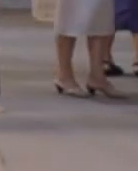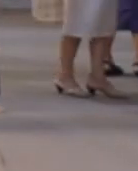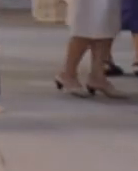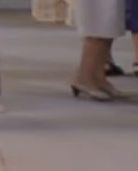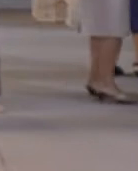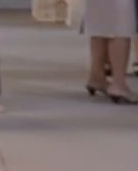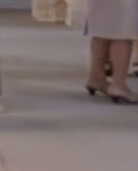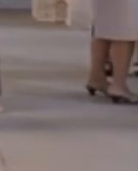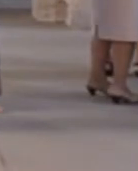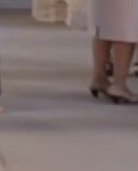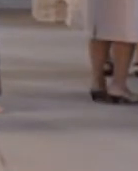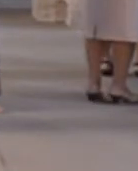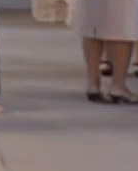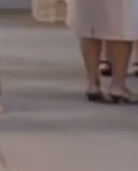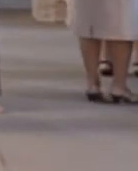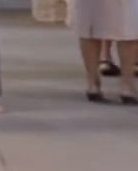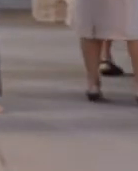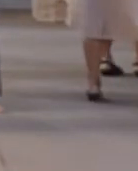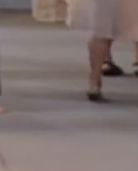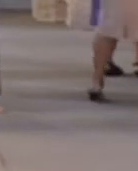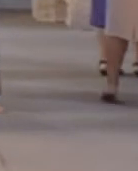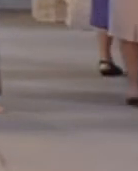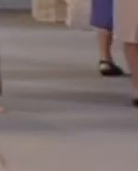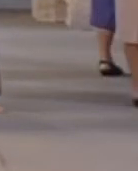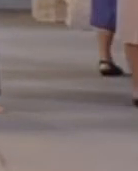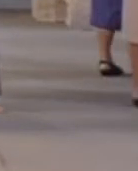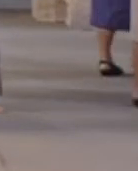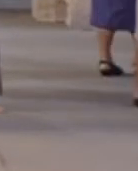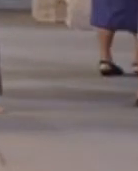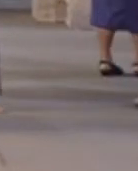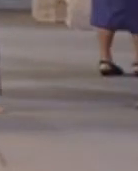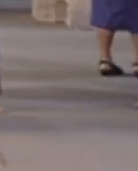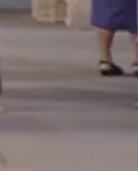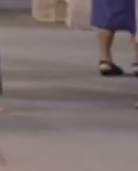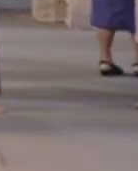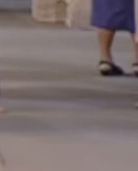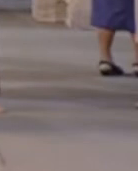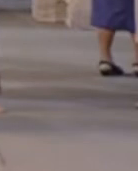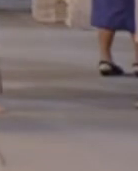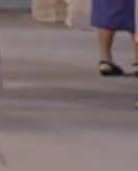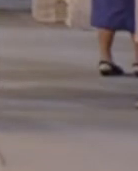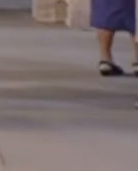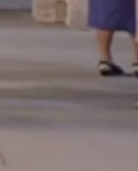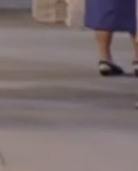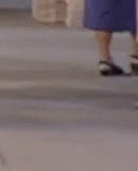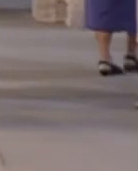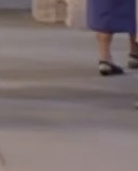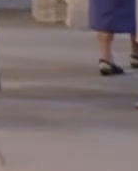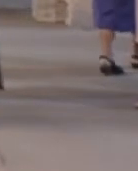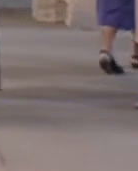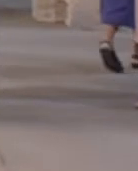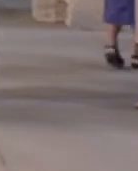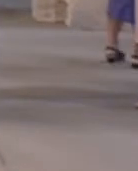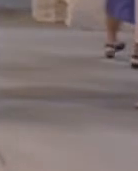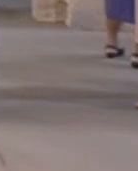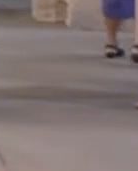às vezes cria um bocadinho de cansaço e talvez de nervosismo, mas de uma forma mais livre e desprendida. Continuo a ser bispo da